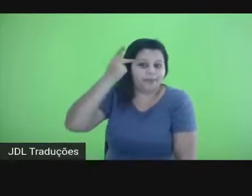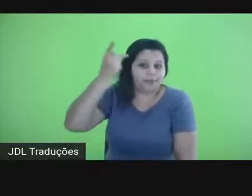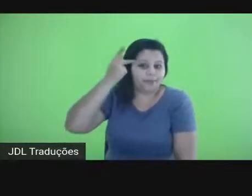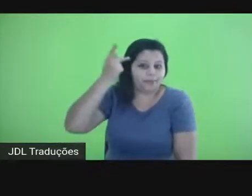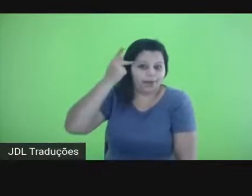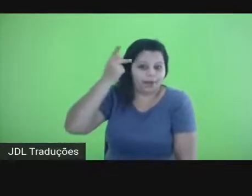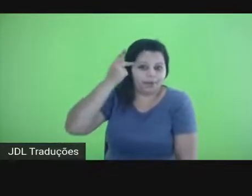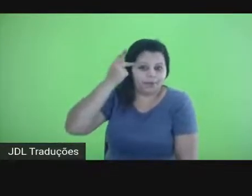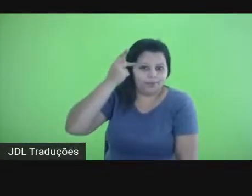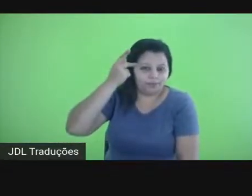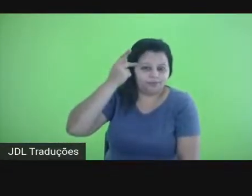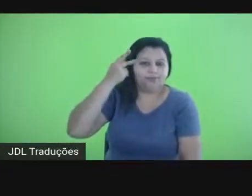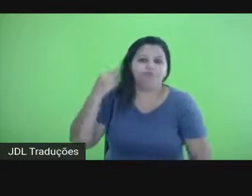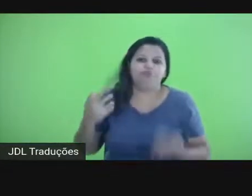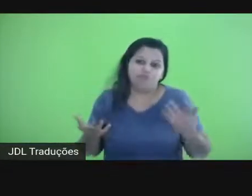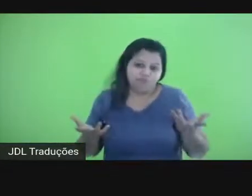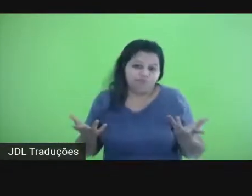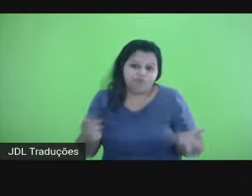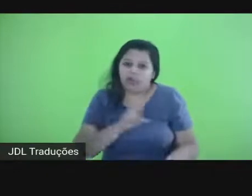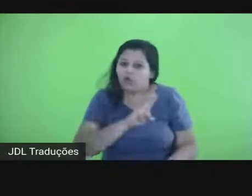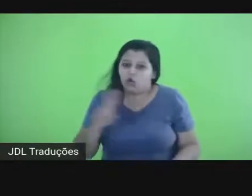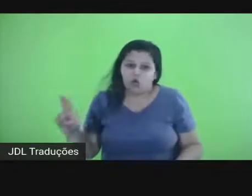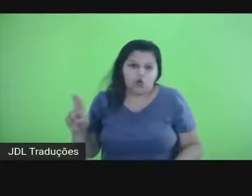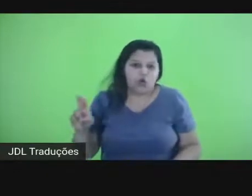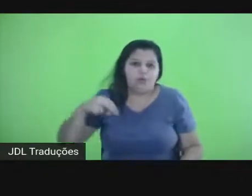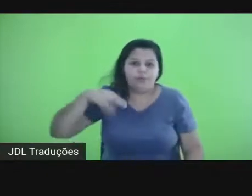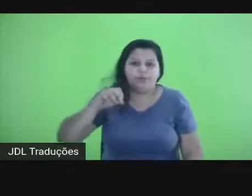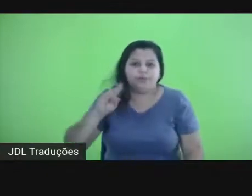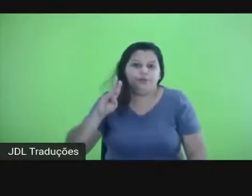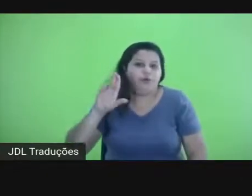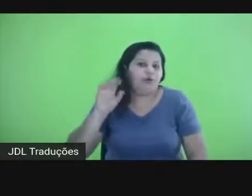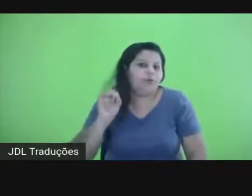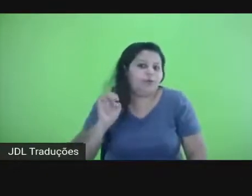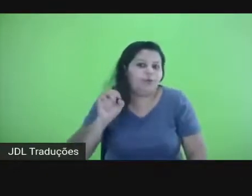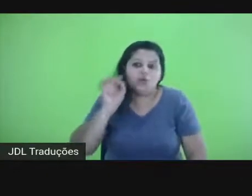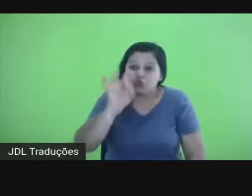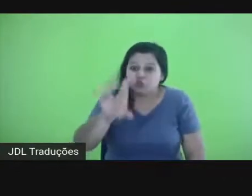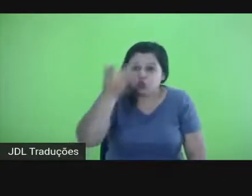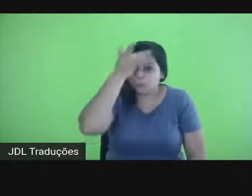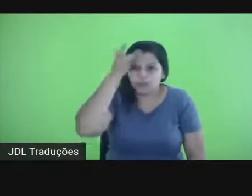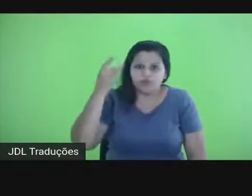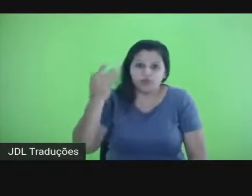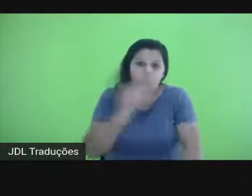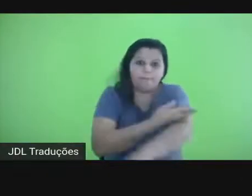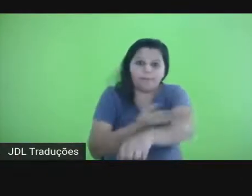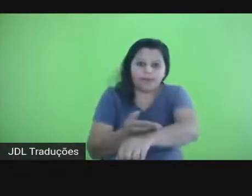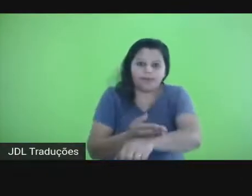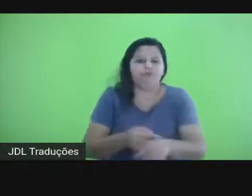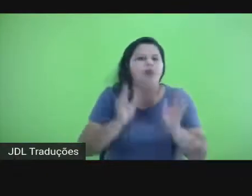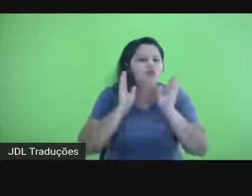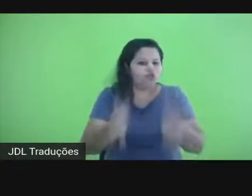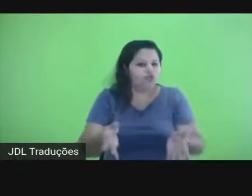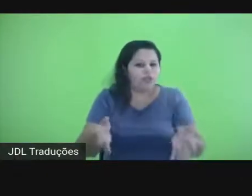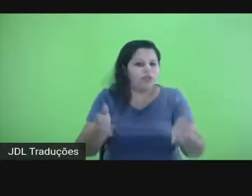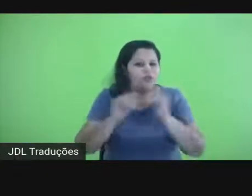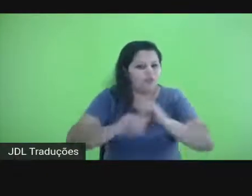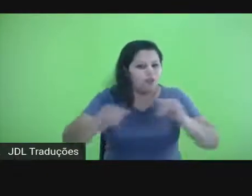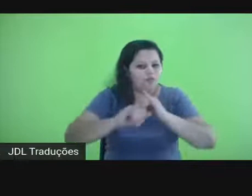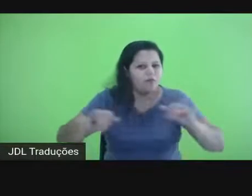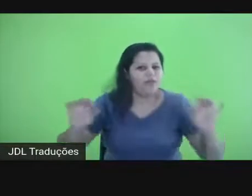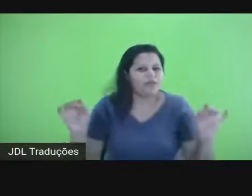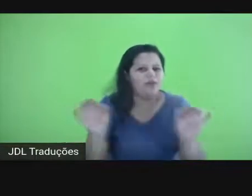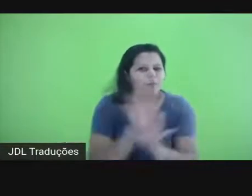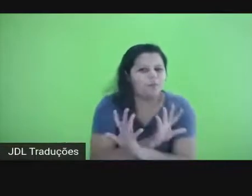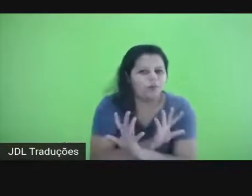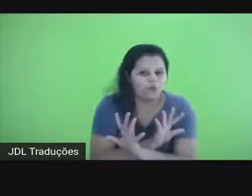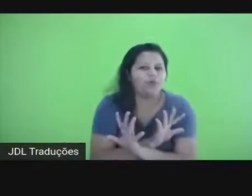E aí quando você vai olhar essas áreas nobres, quem mora lá? Só mora pessoas brancas. Então aí você já tem uma informação, né? Área nobre, então a